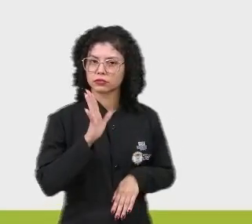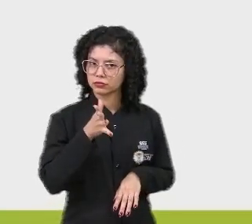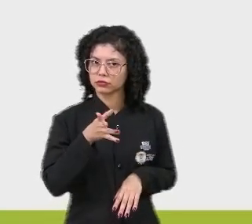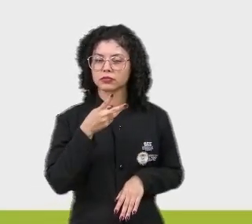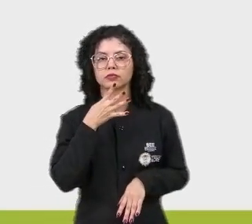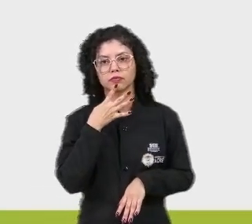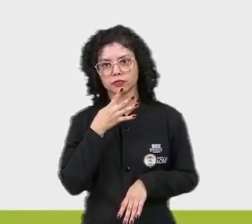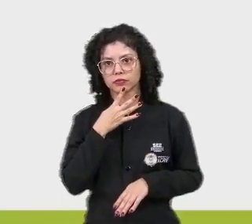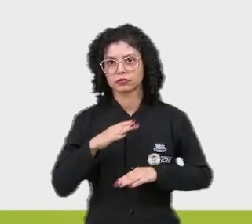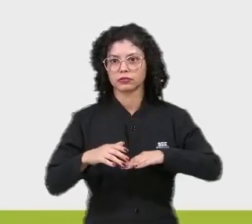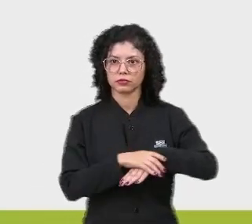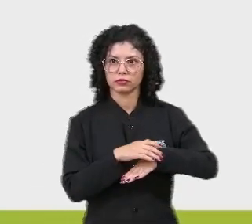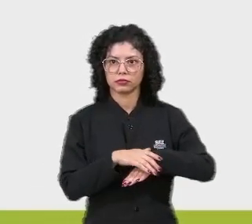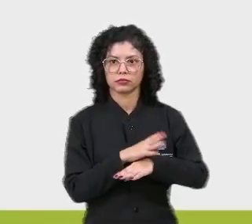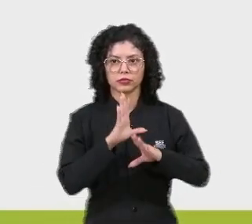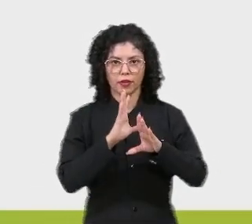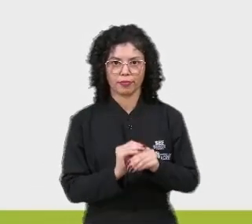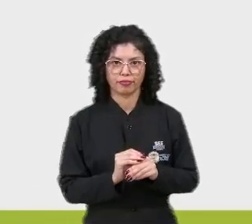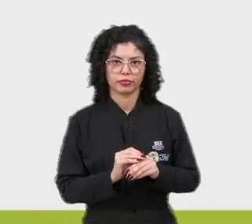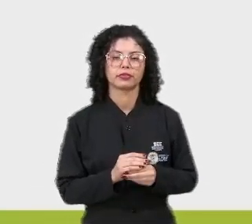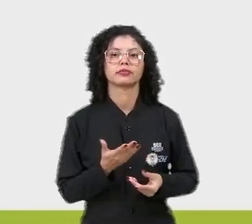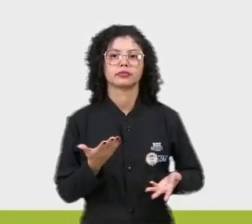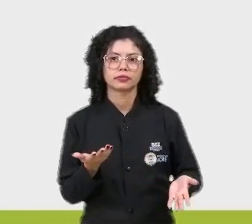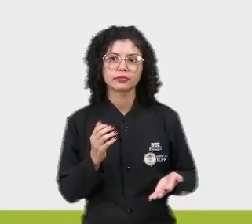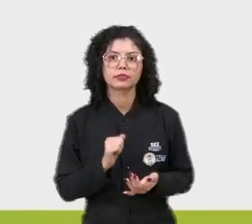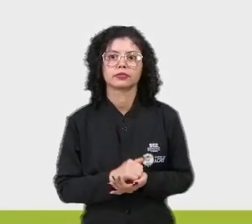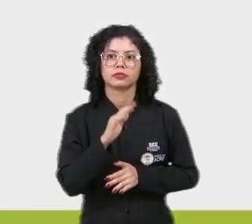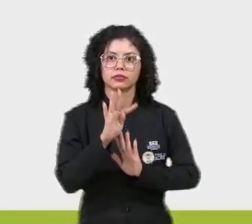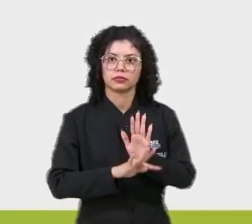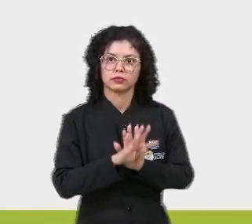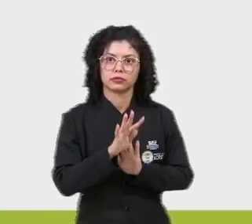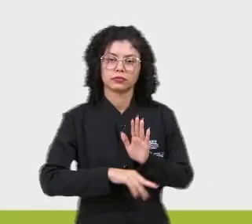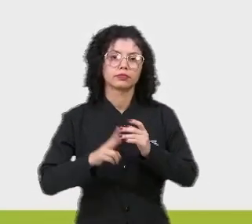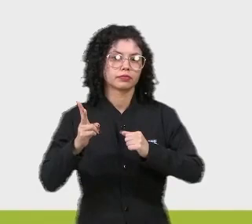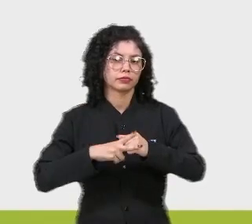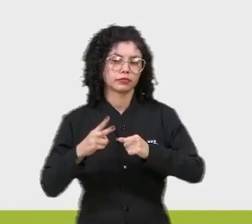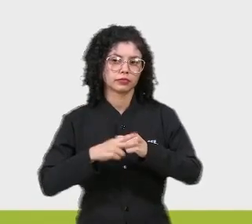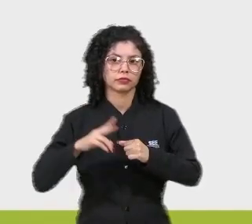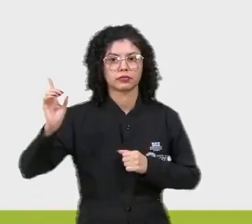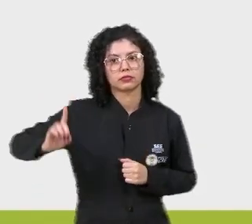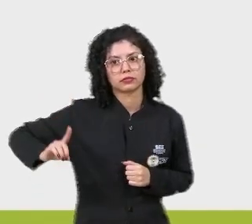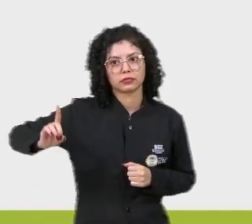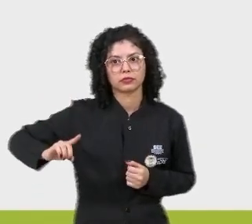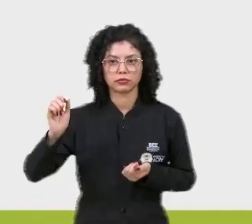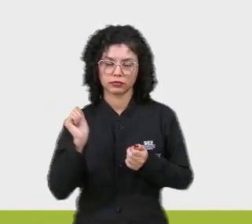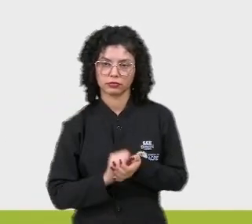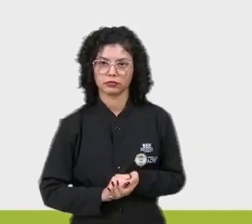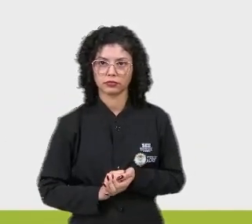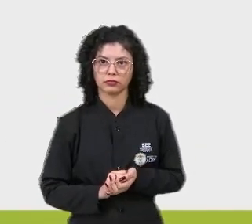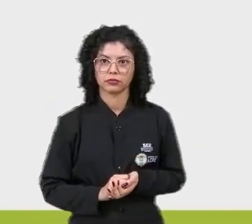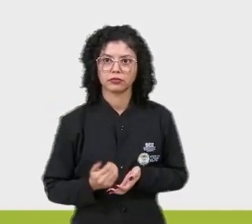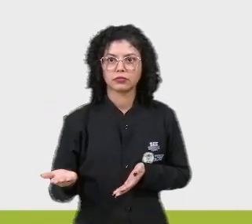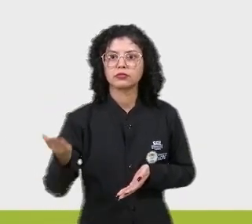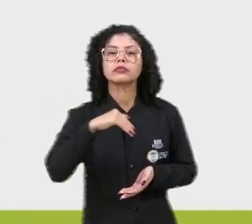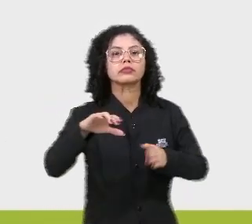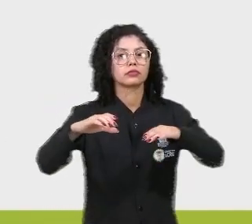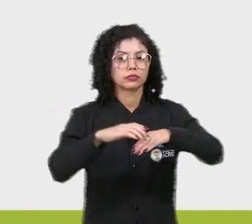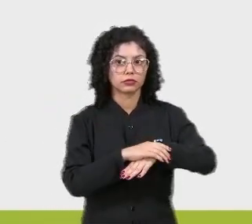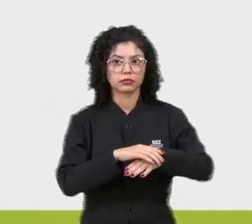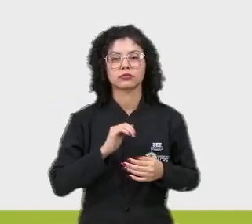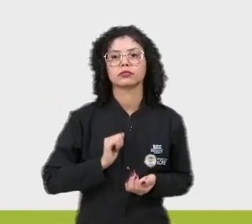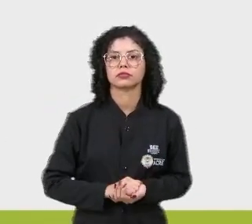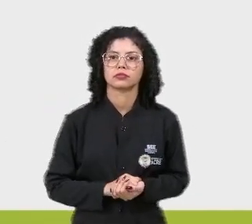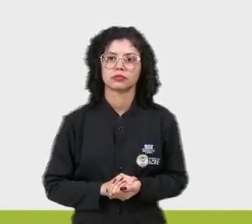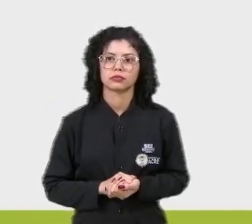sabe que é um calçado desgastado e temos o texto verbal do direito do cartaz vamos calçar os